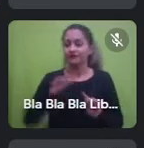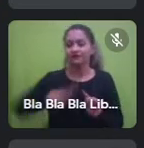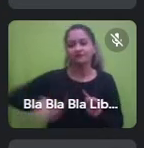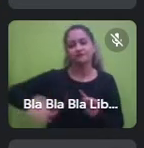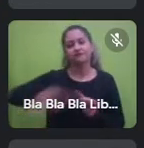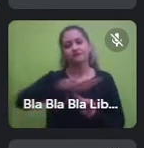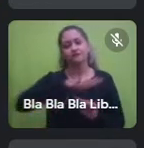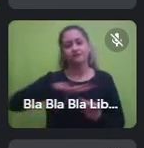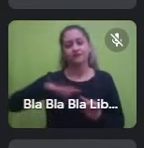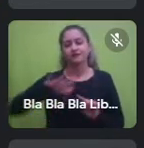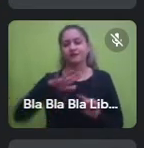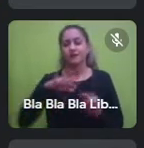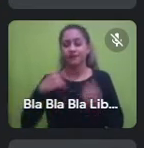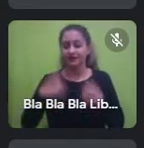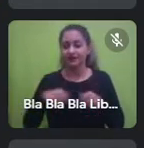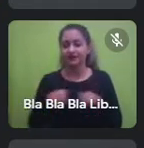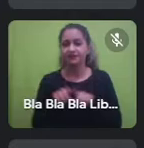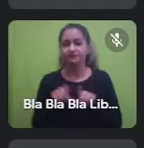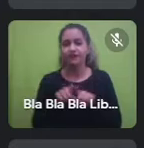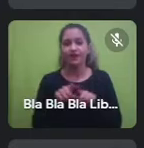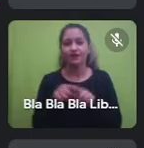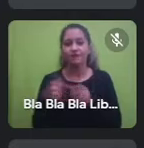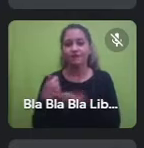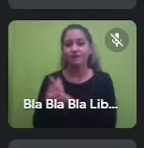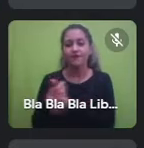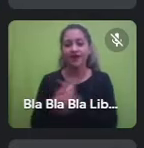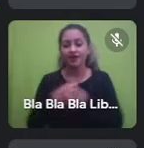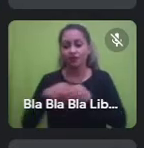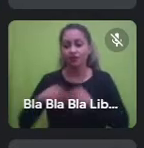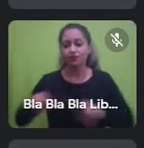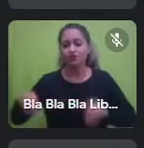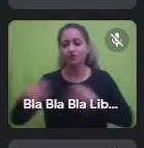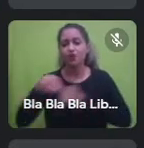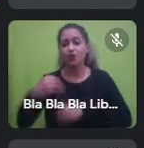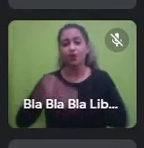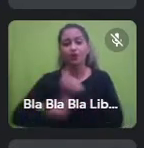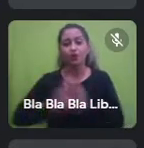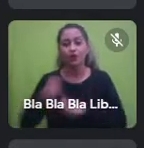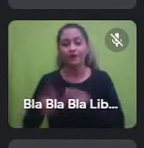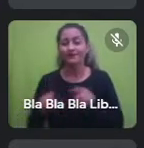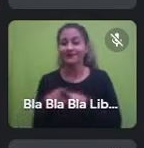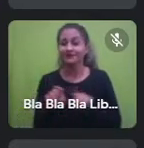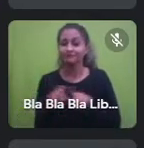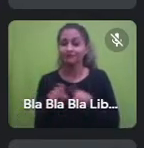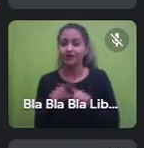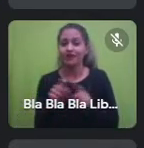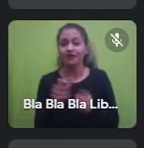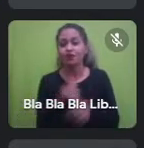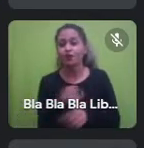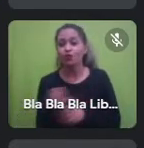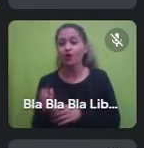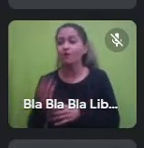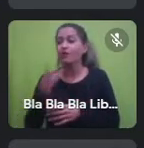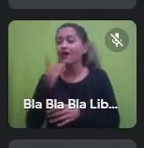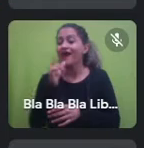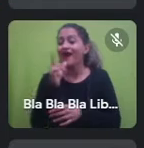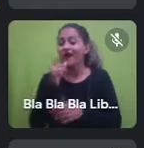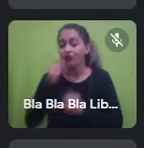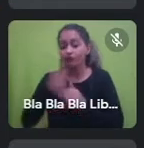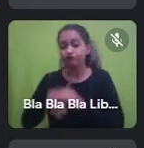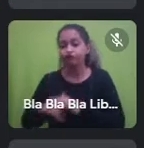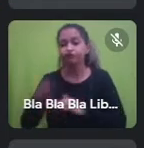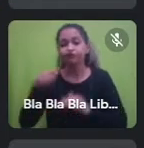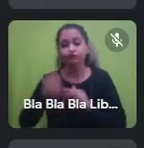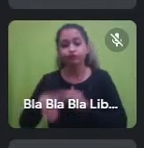todo, você tem que considerar a lixiviação do solo, você tem que considerar o volume de escoamento da água